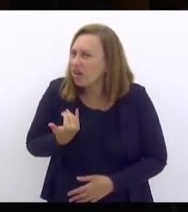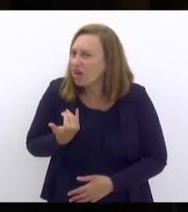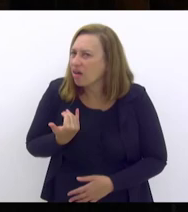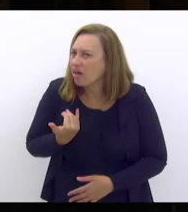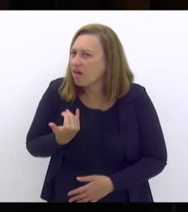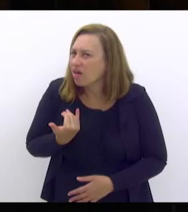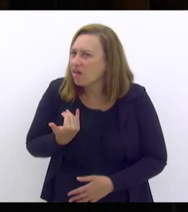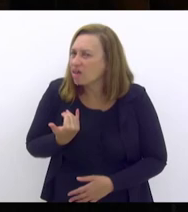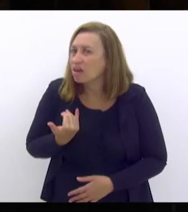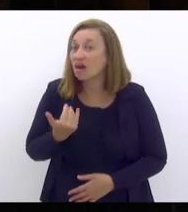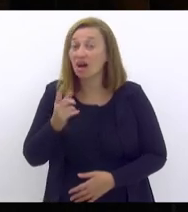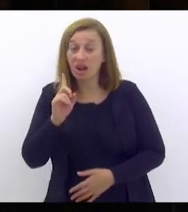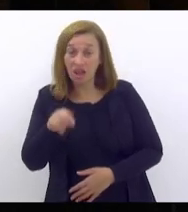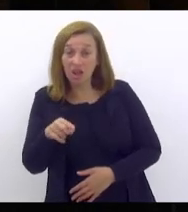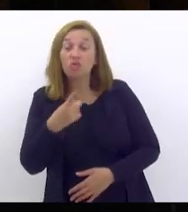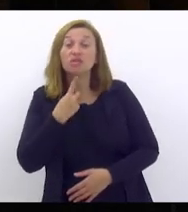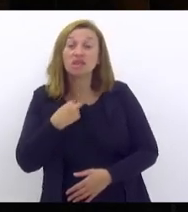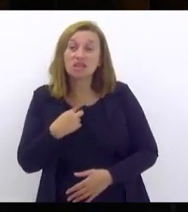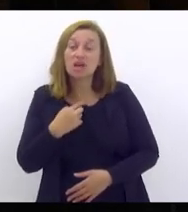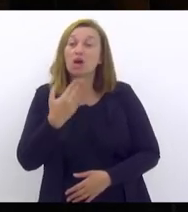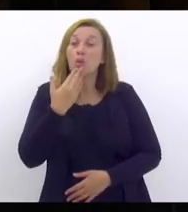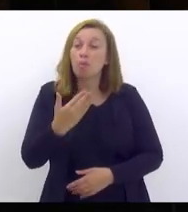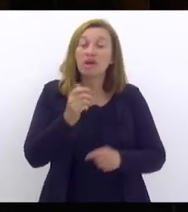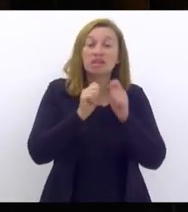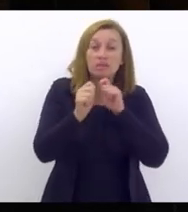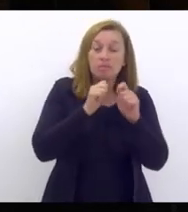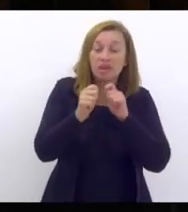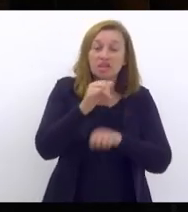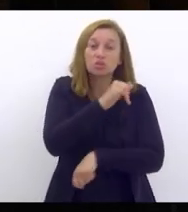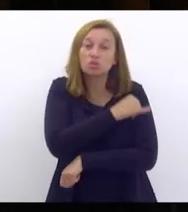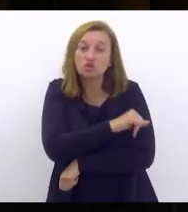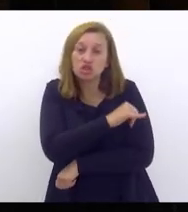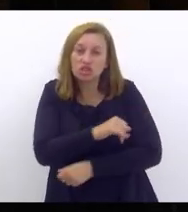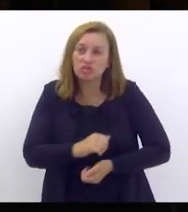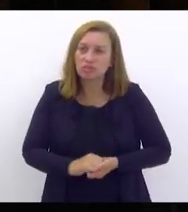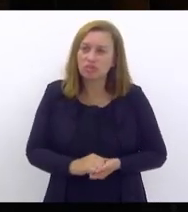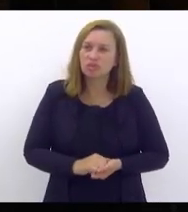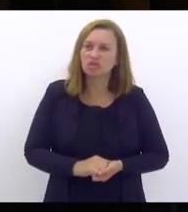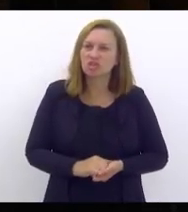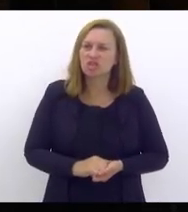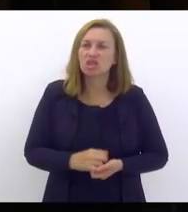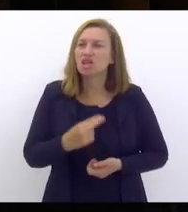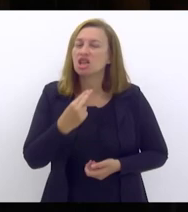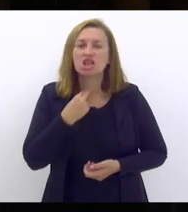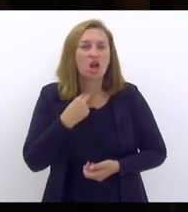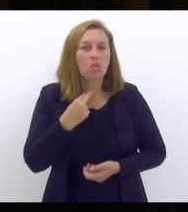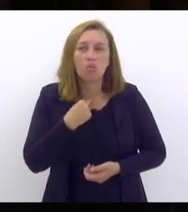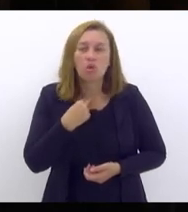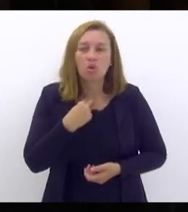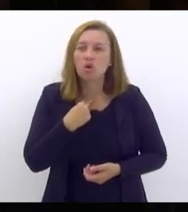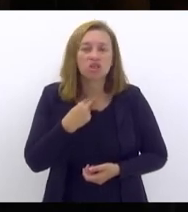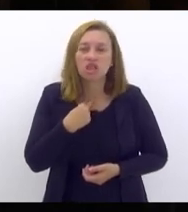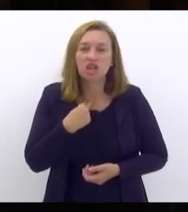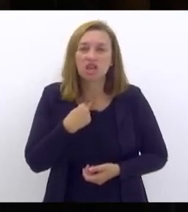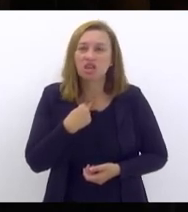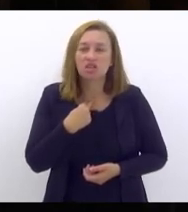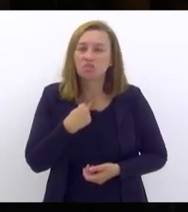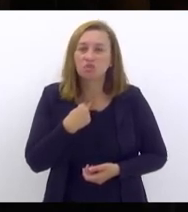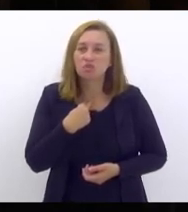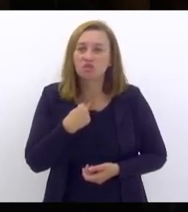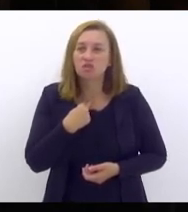Essa é a intuição. Então, eu peço à imprensa do Rio de Janeiro, não podemos ter